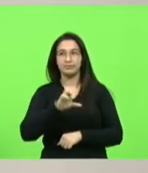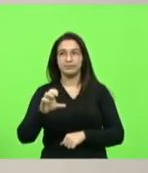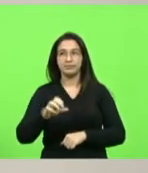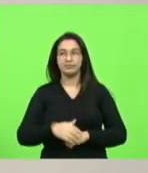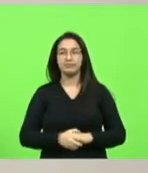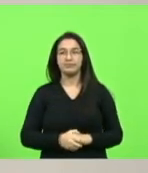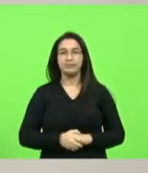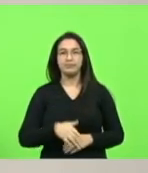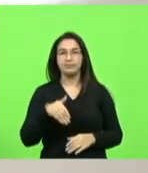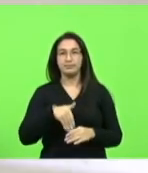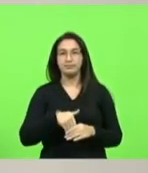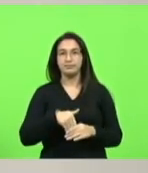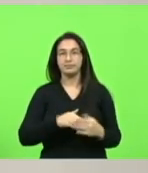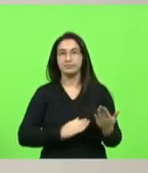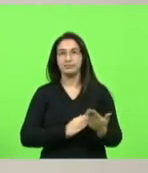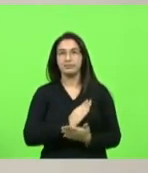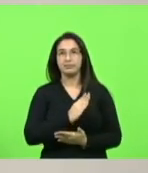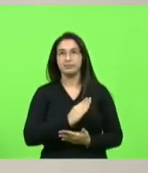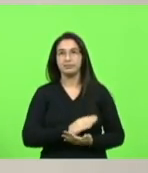aprovado